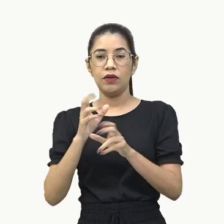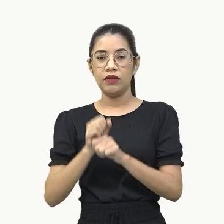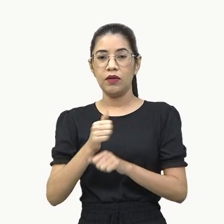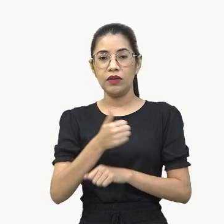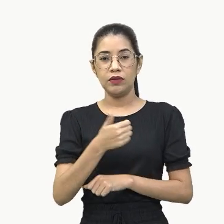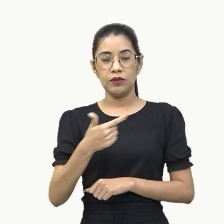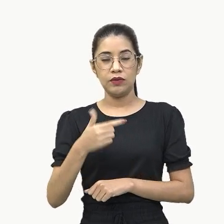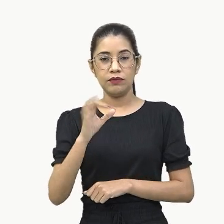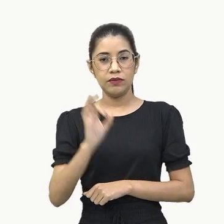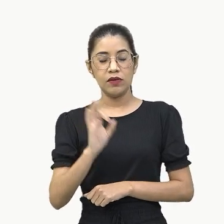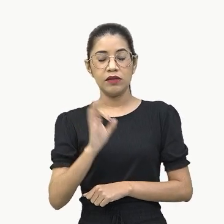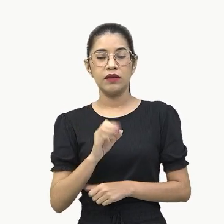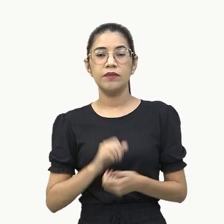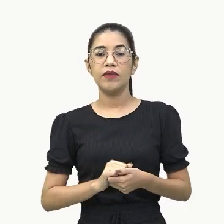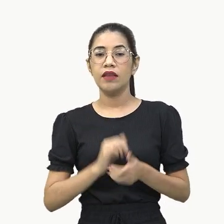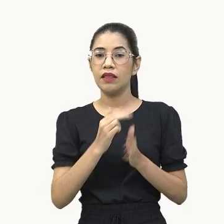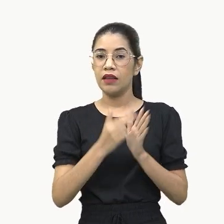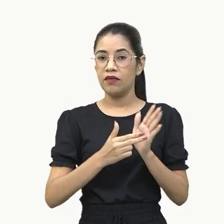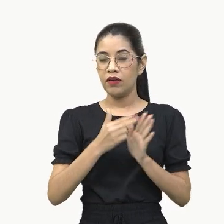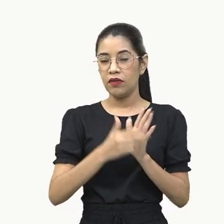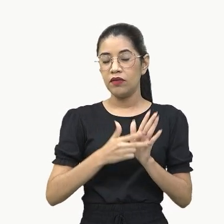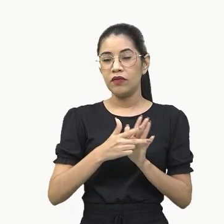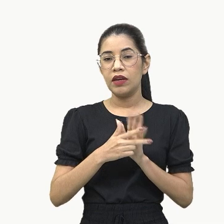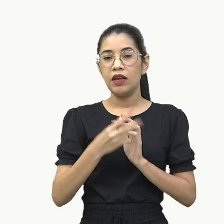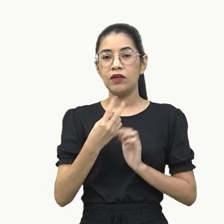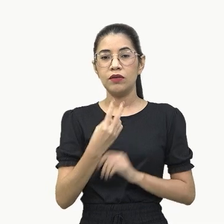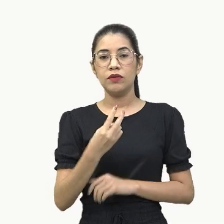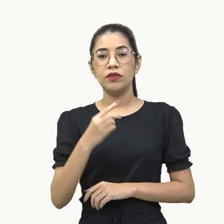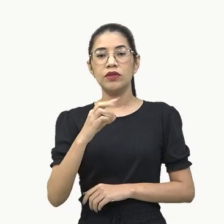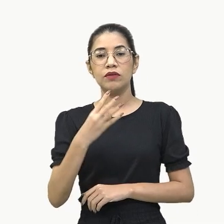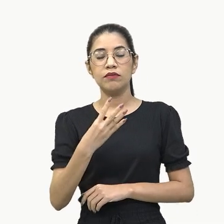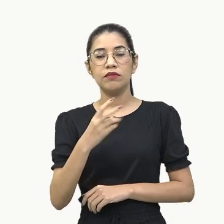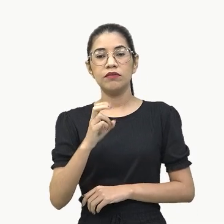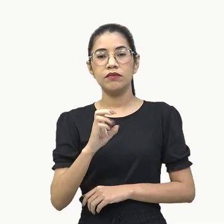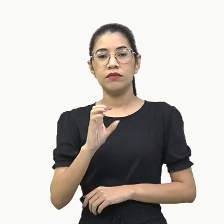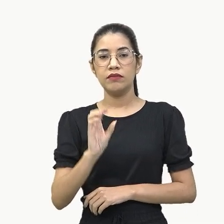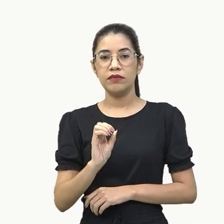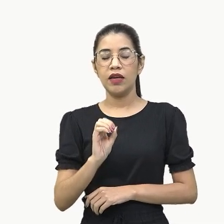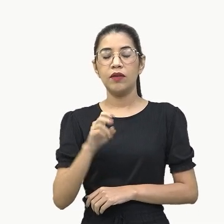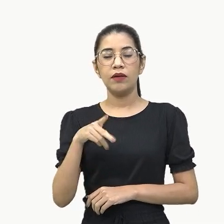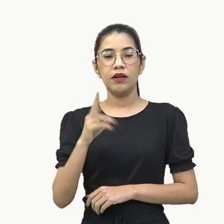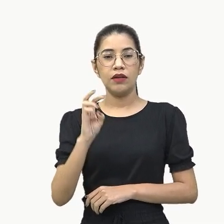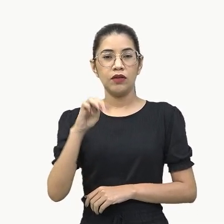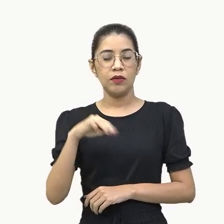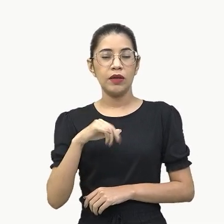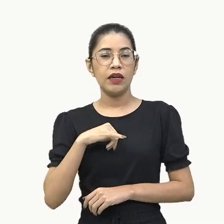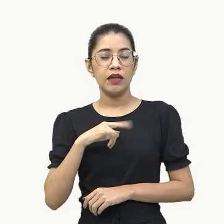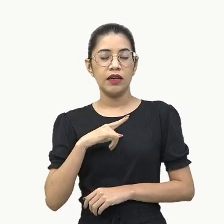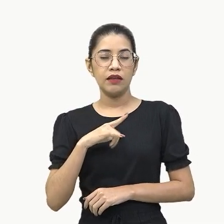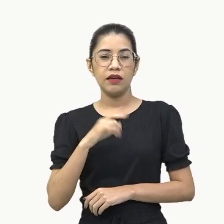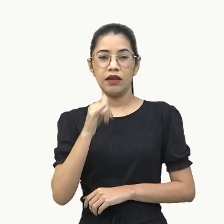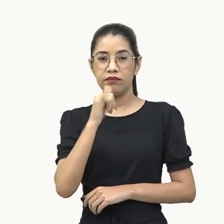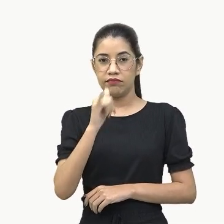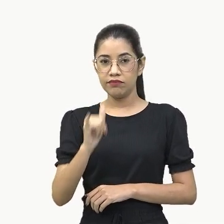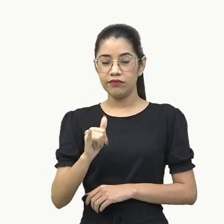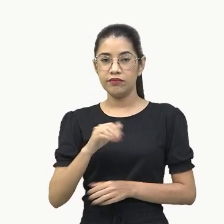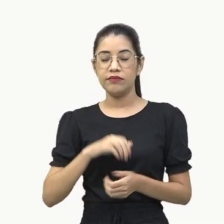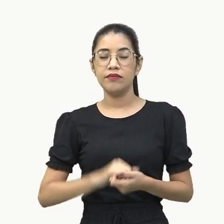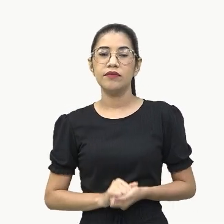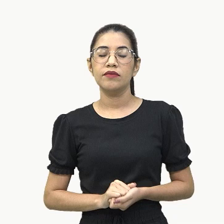ferrovias a gente tem 2450 km que são aqui eletrificados